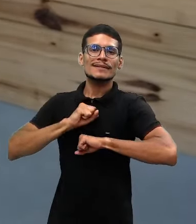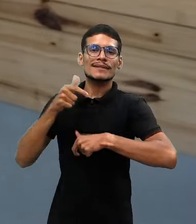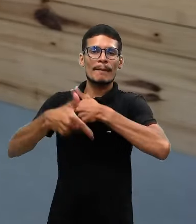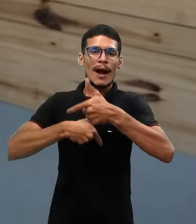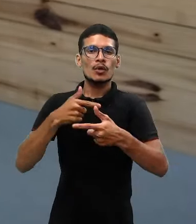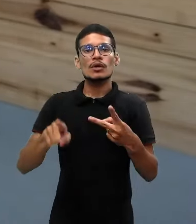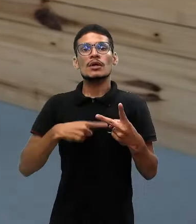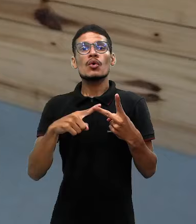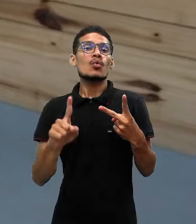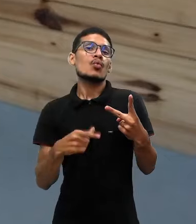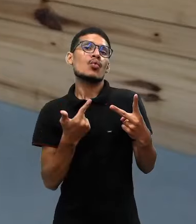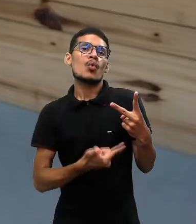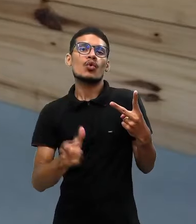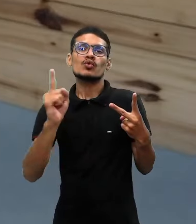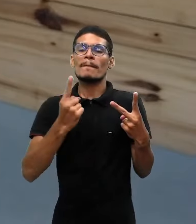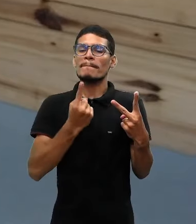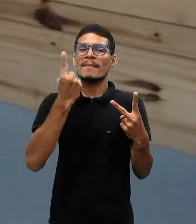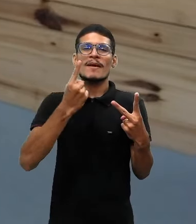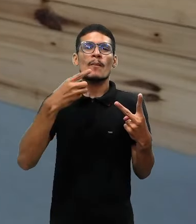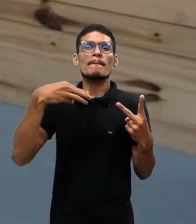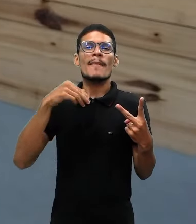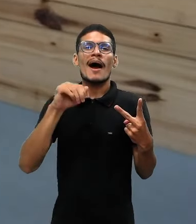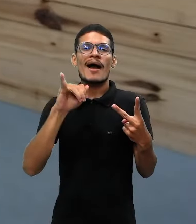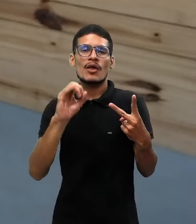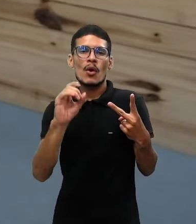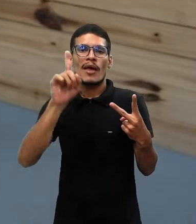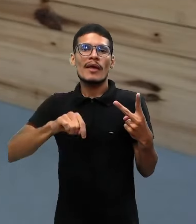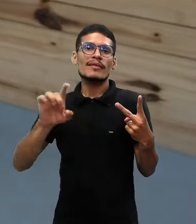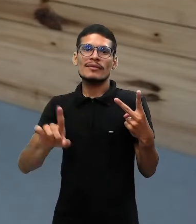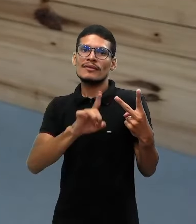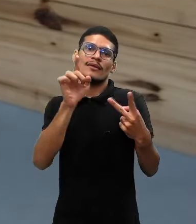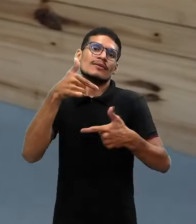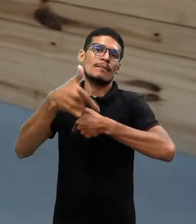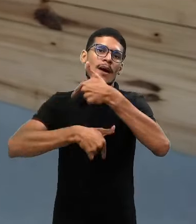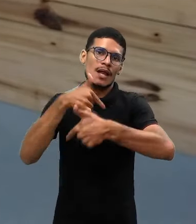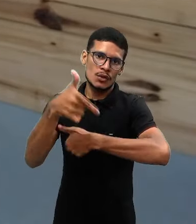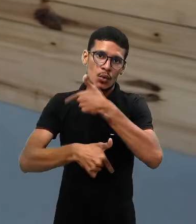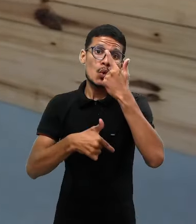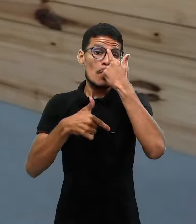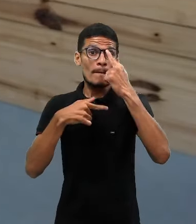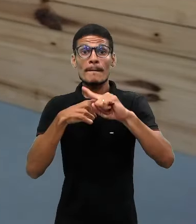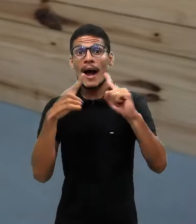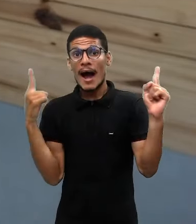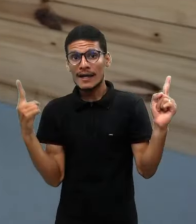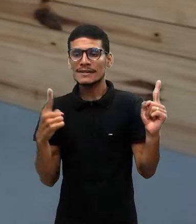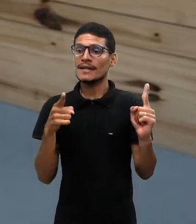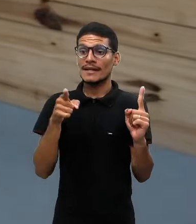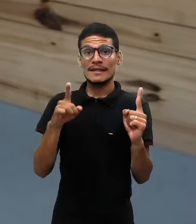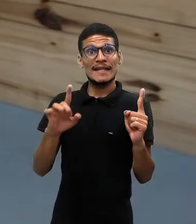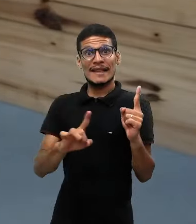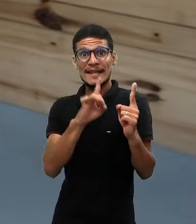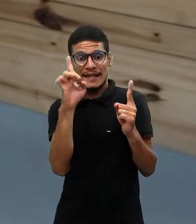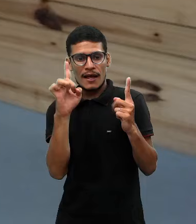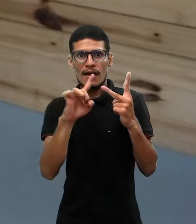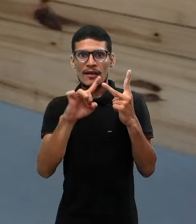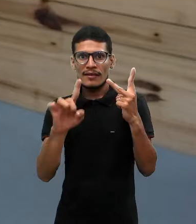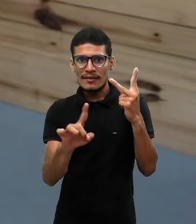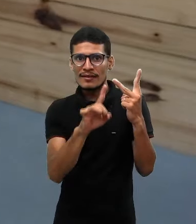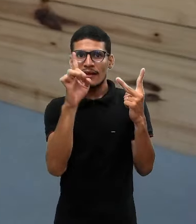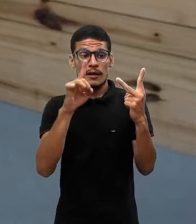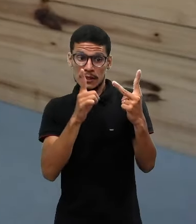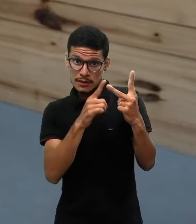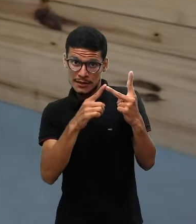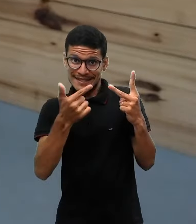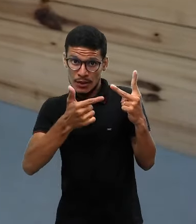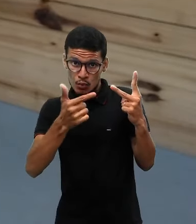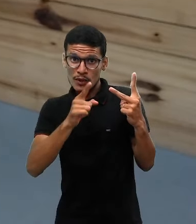maio, que isso aqui é bem mais popular, né? Que é o Dia do Trabalhador. Mas essas datas de comemoração, principalmente a segunda, né,